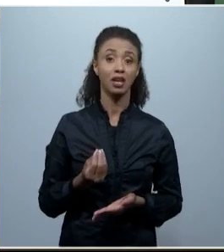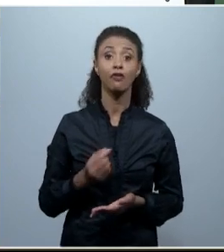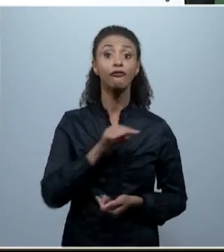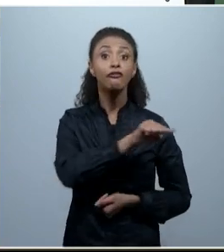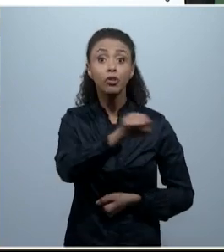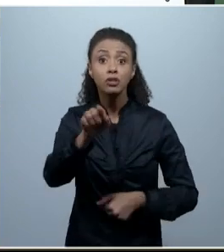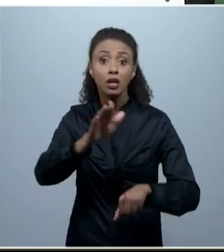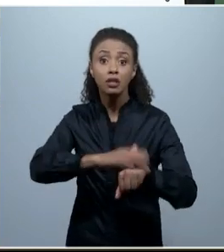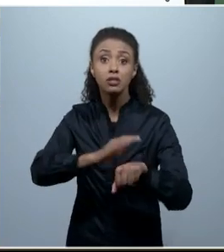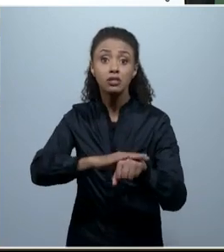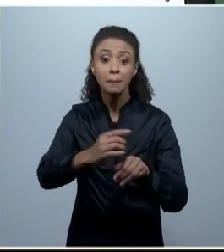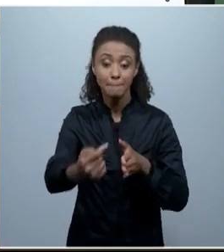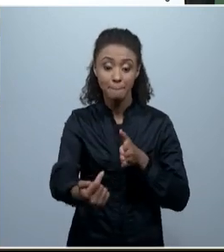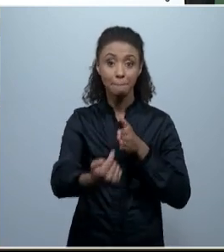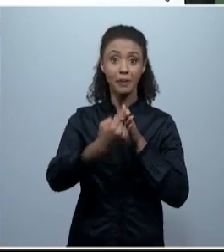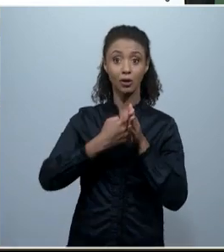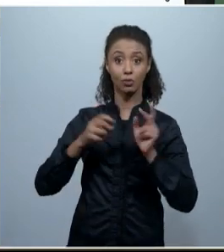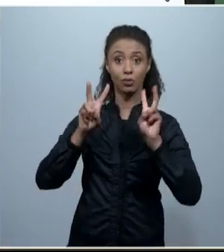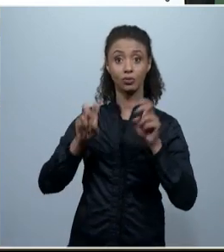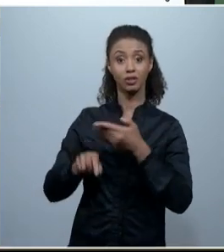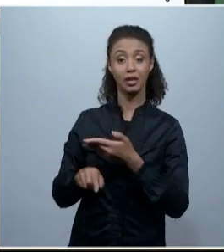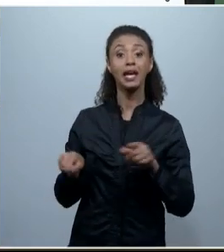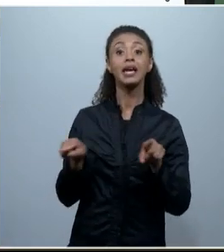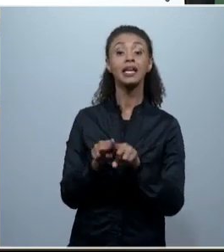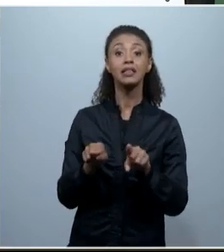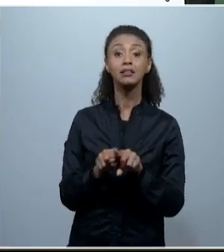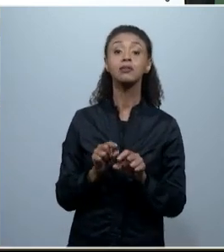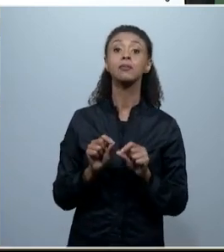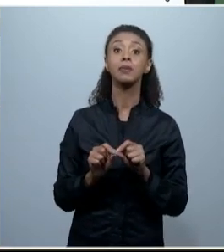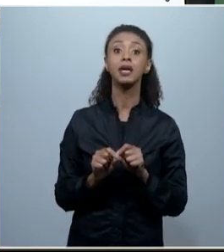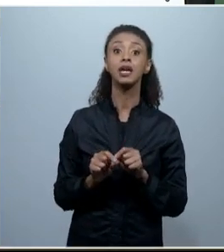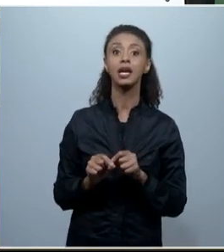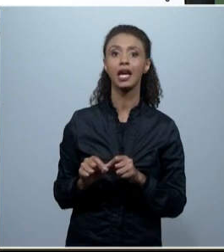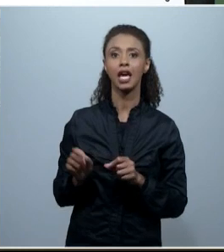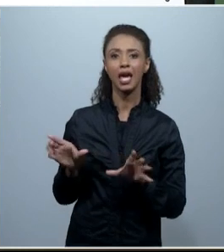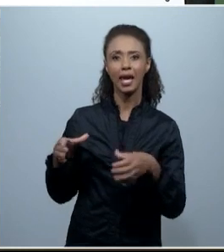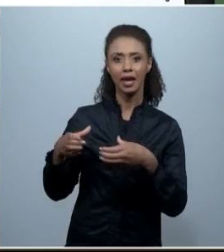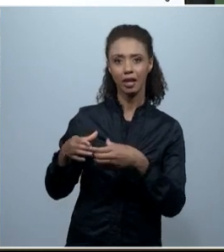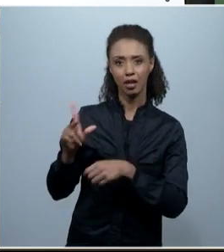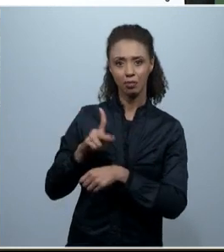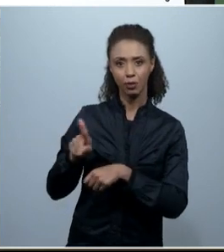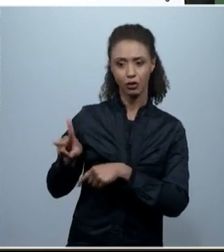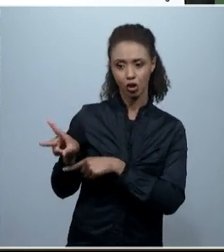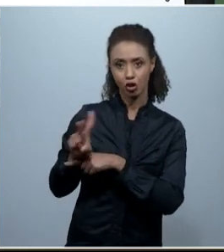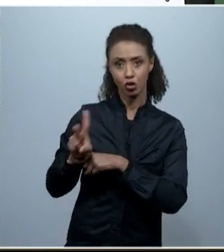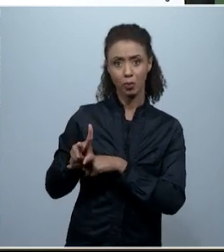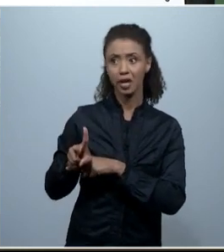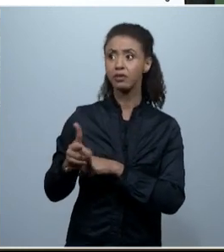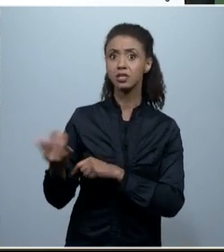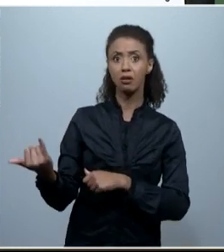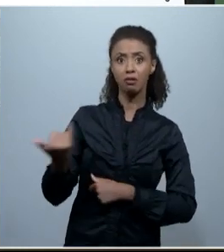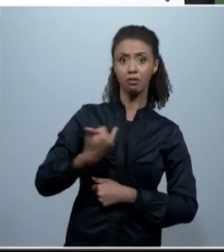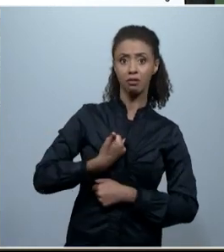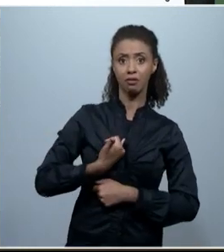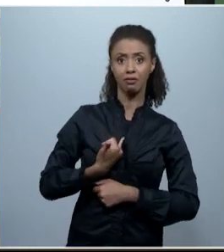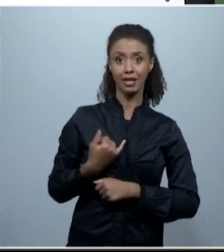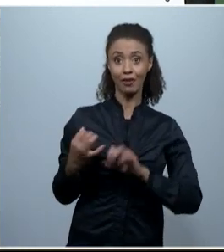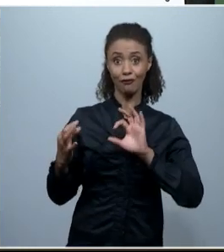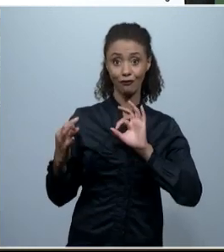de vocês e eu tenho recebido esse feedback por medos do da supervisão de que essa parte é